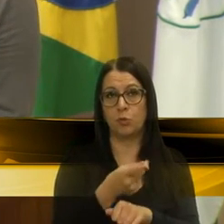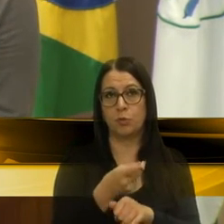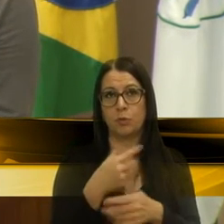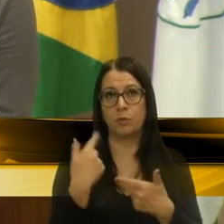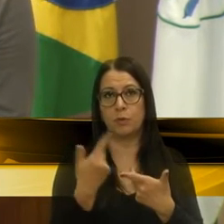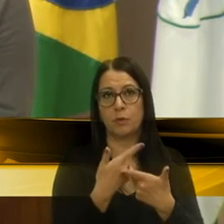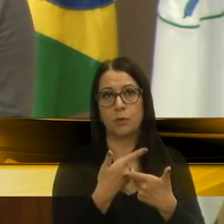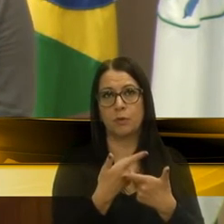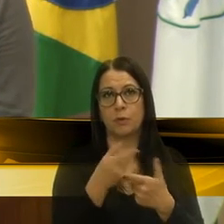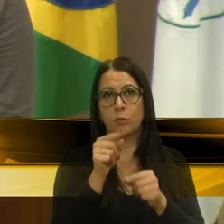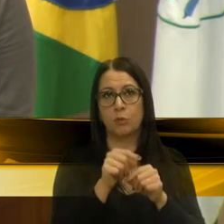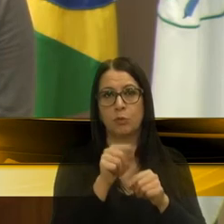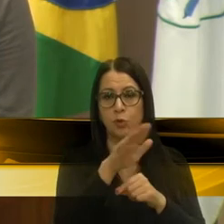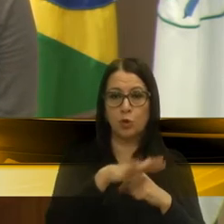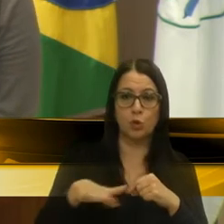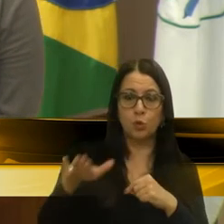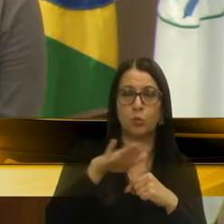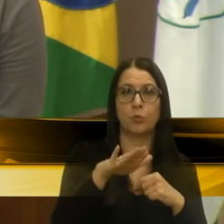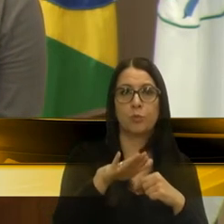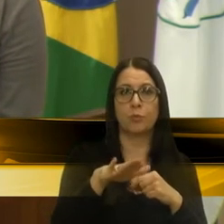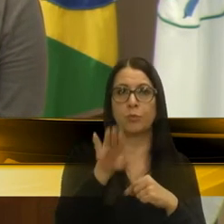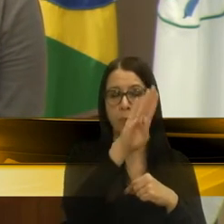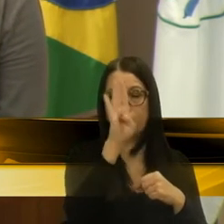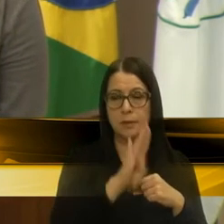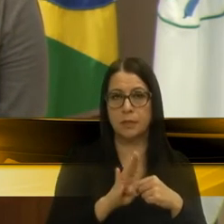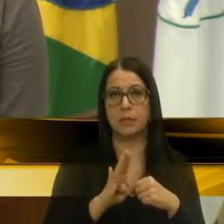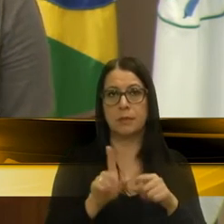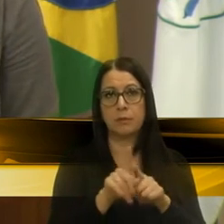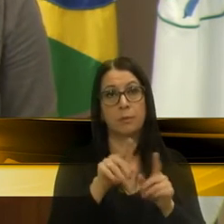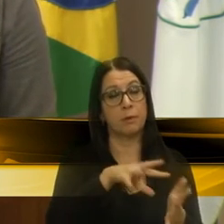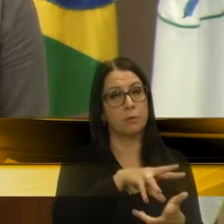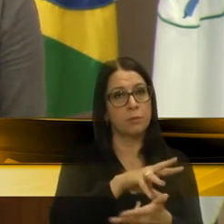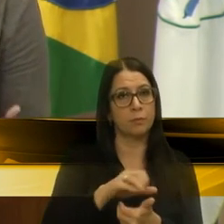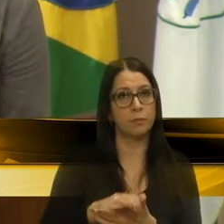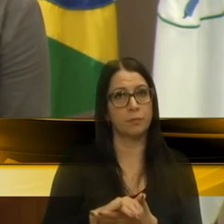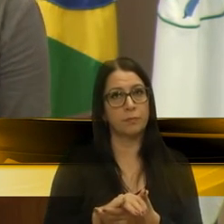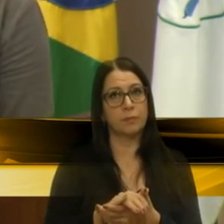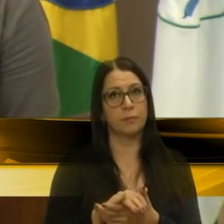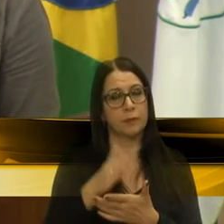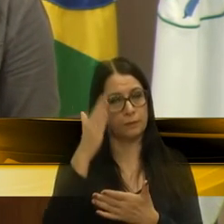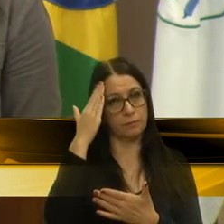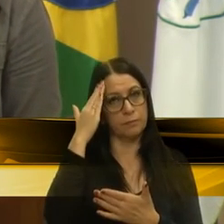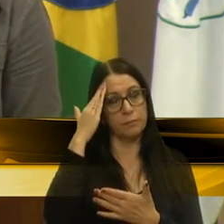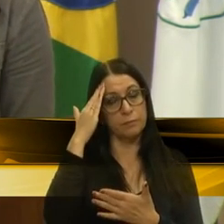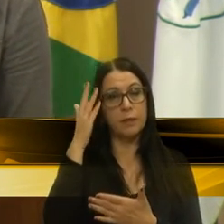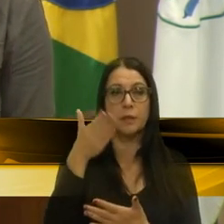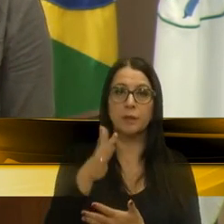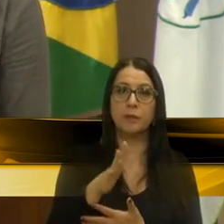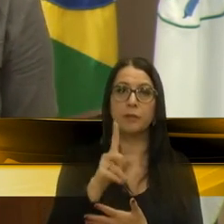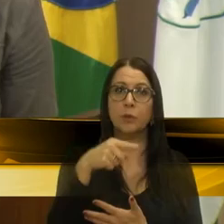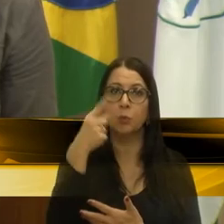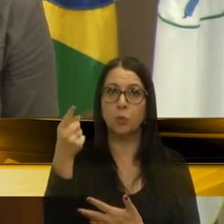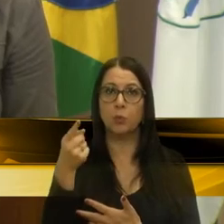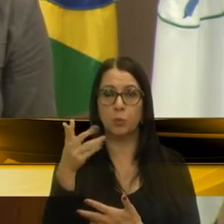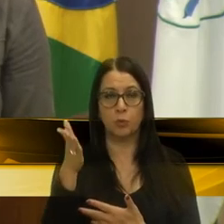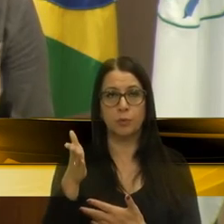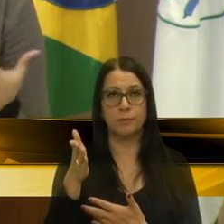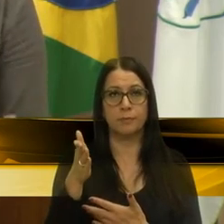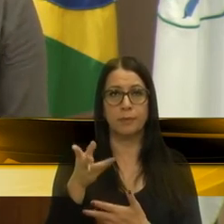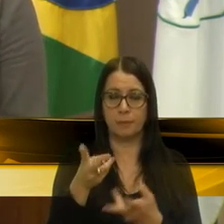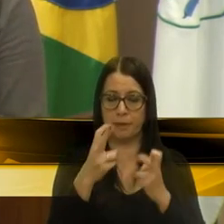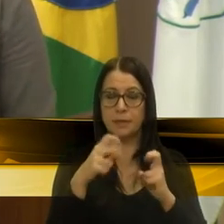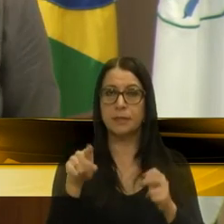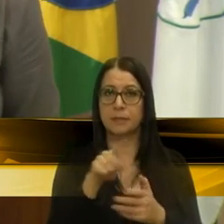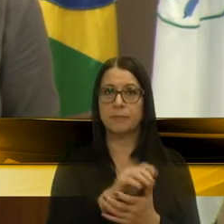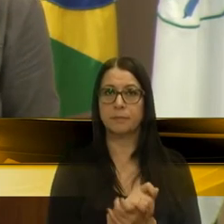da Lava Jato a nível nacional e até mundial. E aí a gente sabe que talvez tenham outros... Hoje a gente